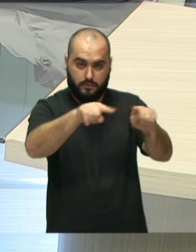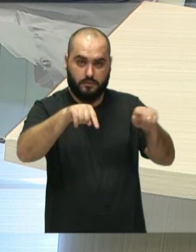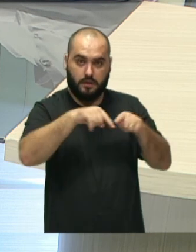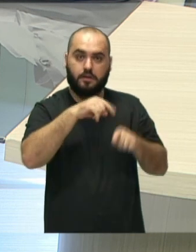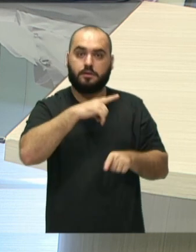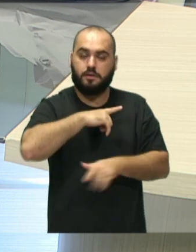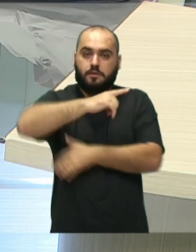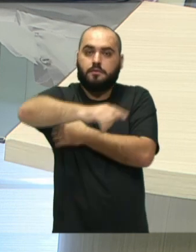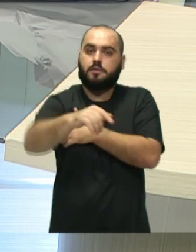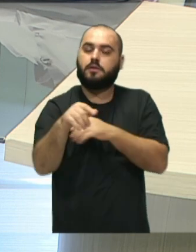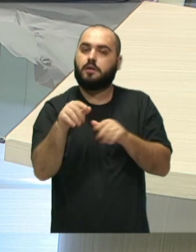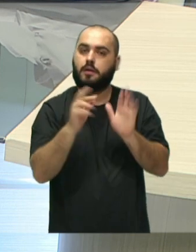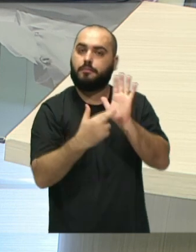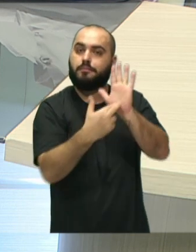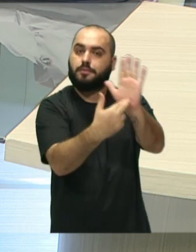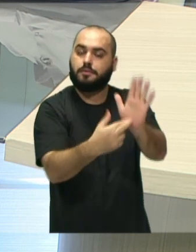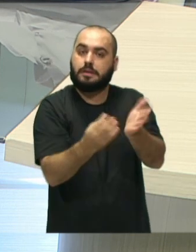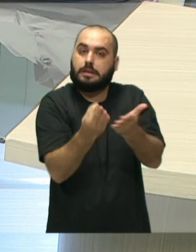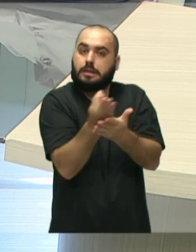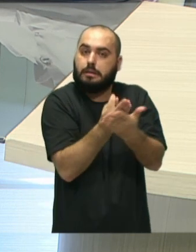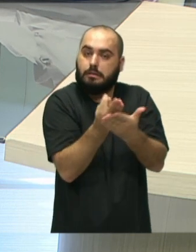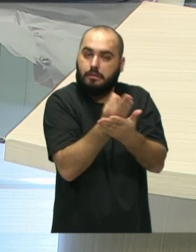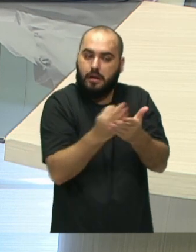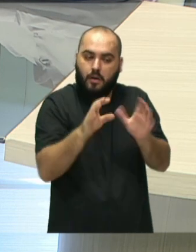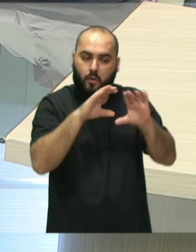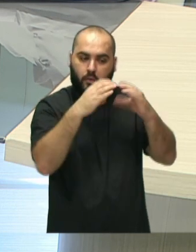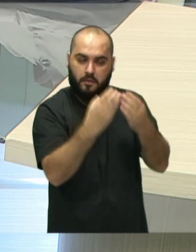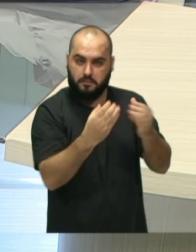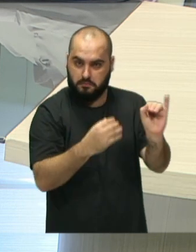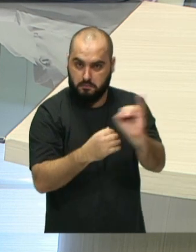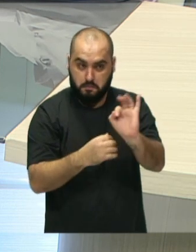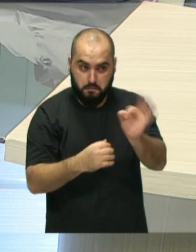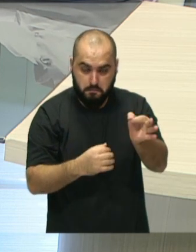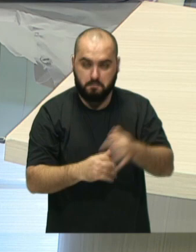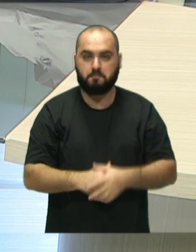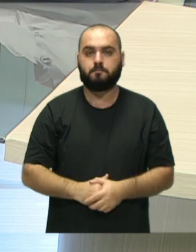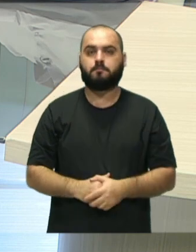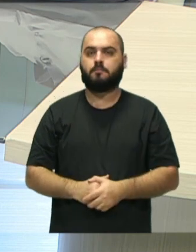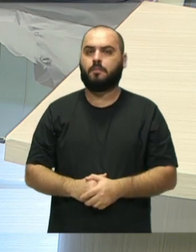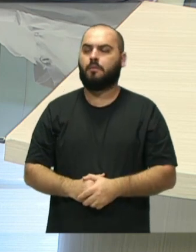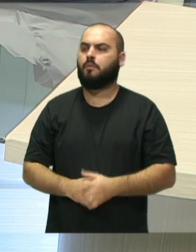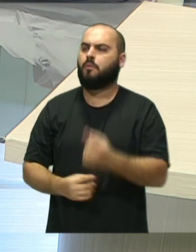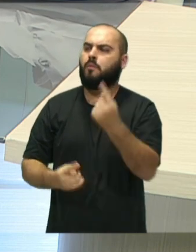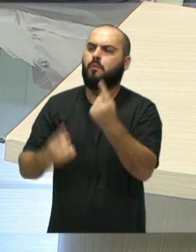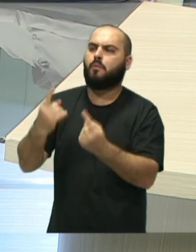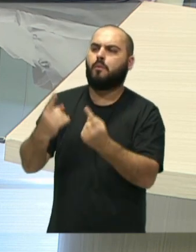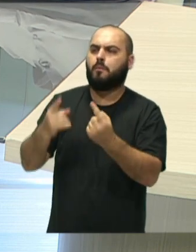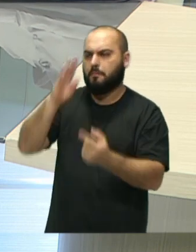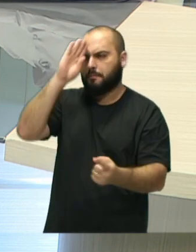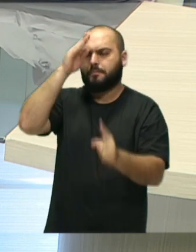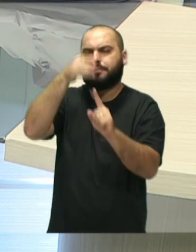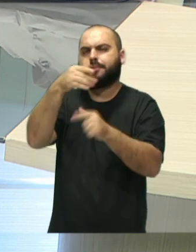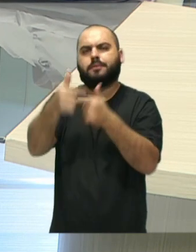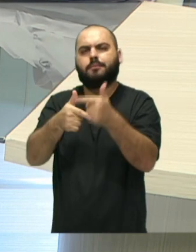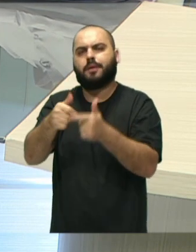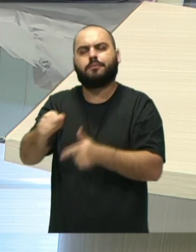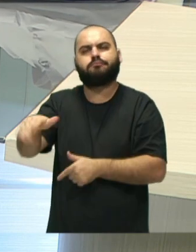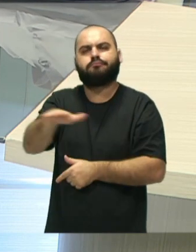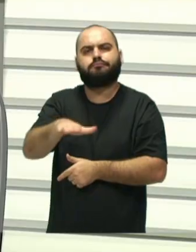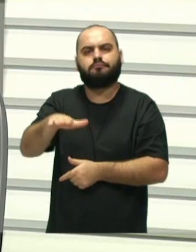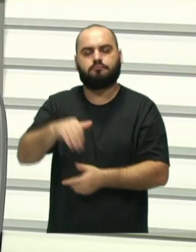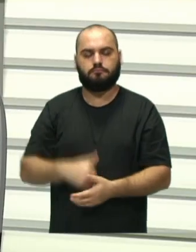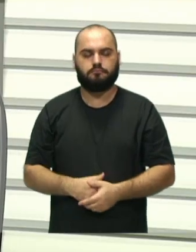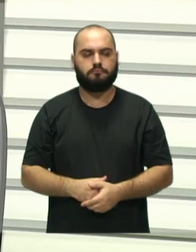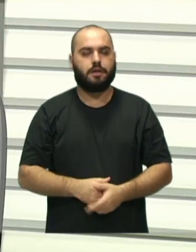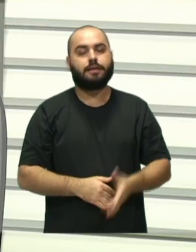Comunidades terapêuticas aqui de Itajaí é quais são as principais demandas para quem presta esse serviço não